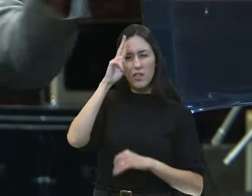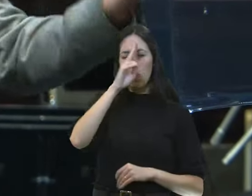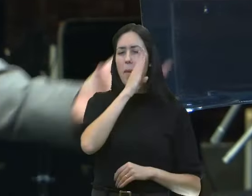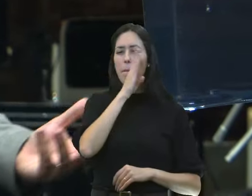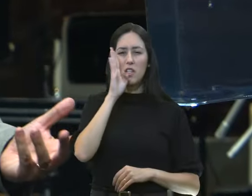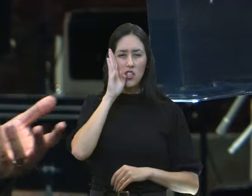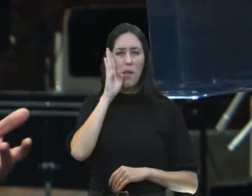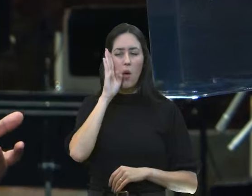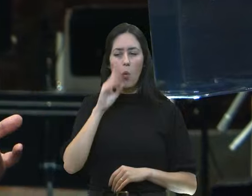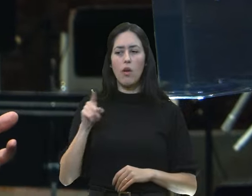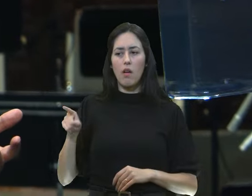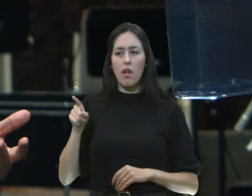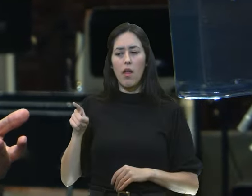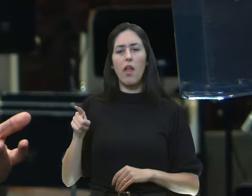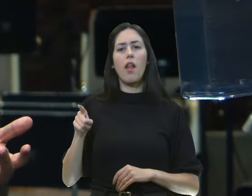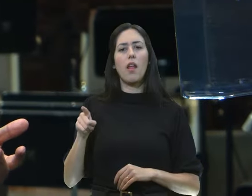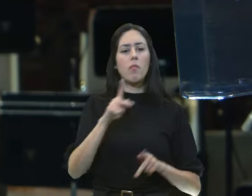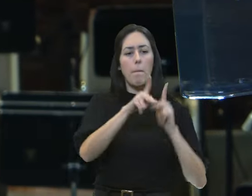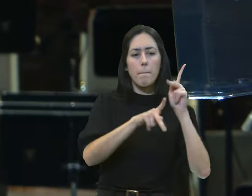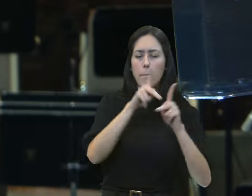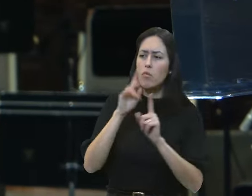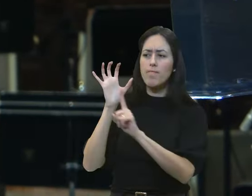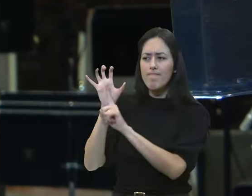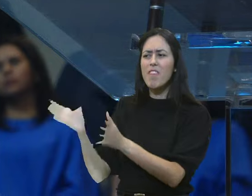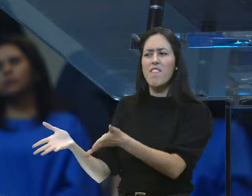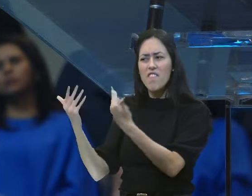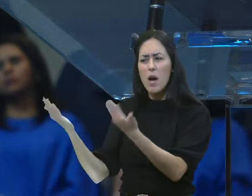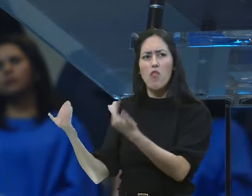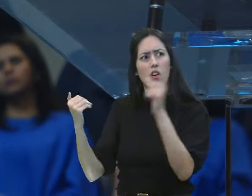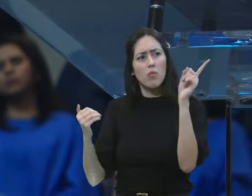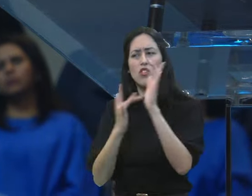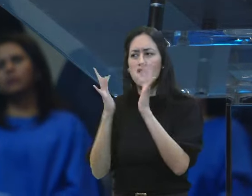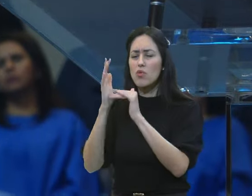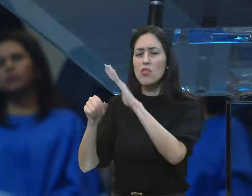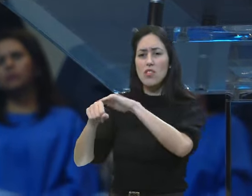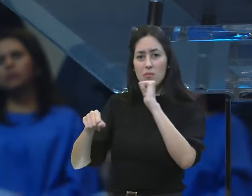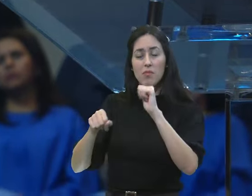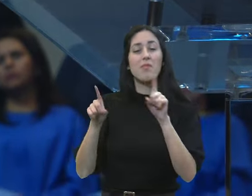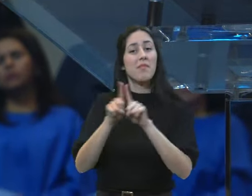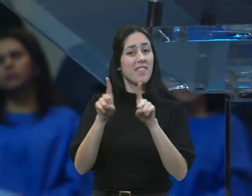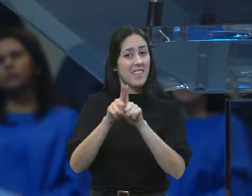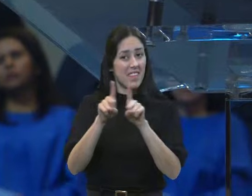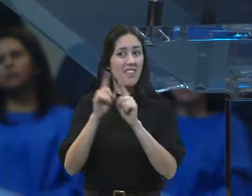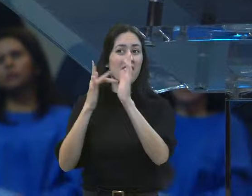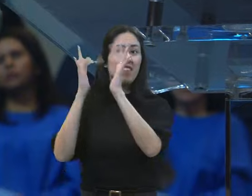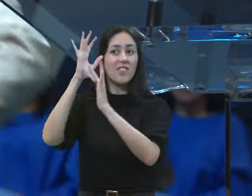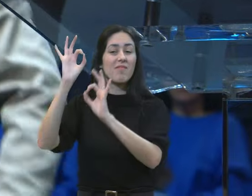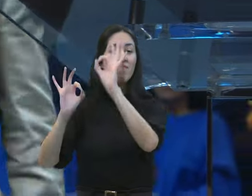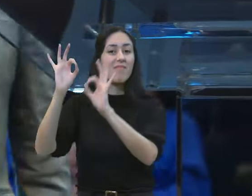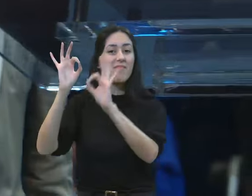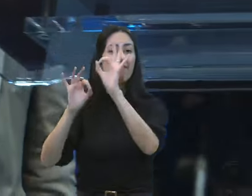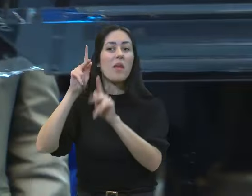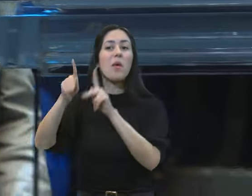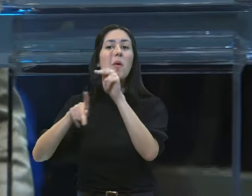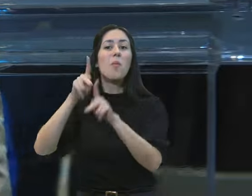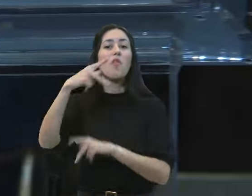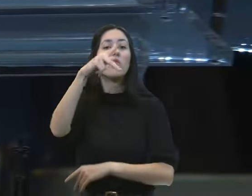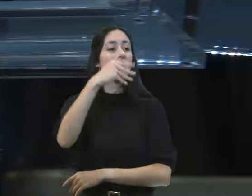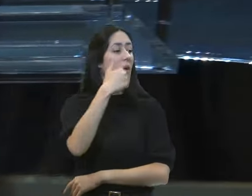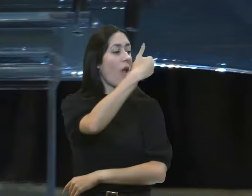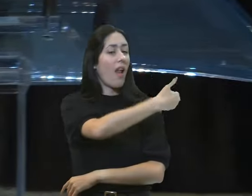tinha uma multidão para animá-lo, quero dizer uma coisa para você: Jesus preparou uma multidão para te animar hoje. Ela está aqui nesse lugar, do teu lado.